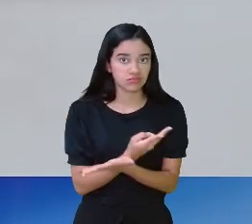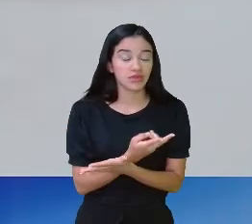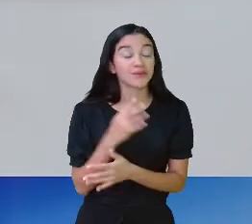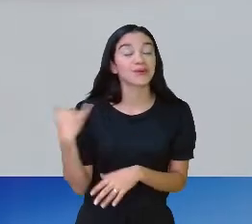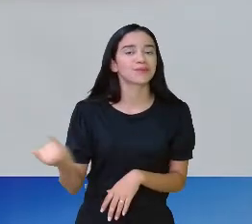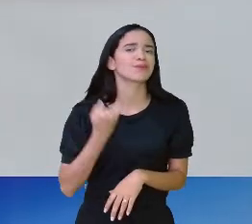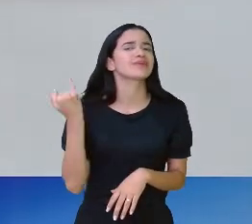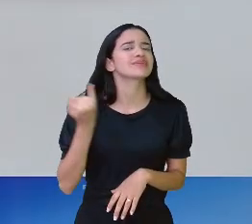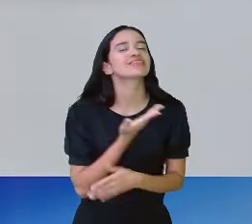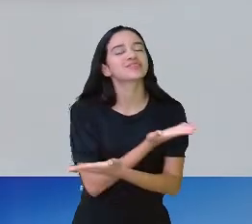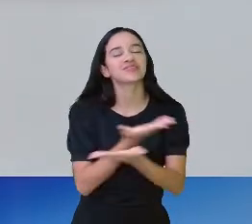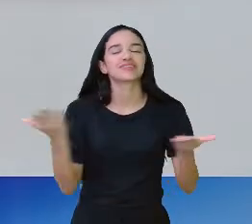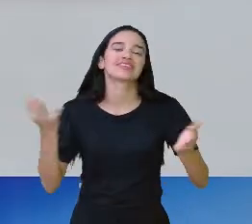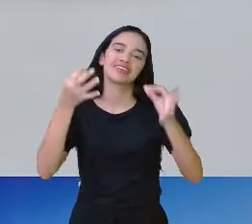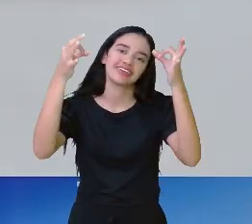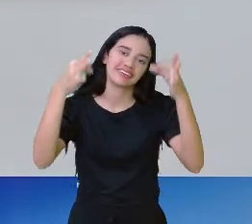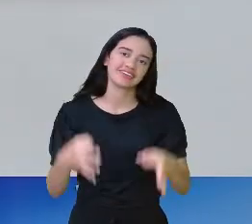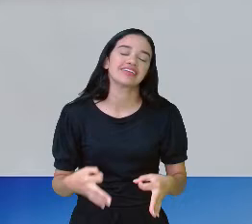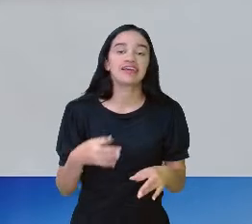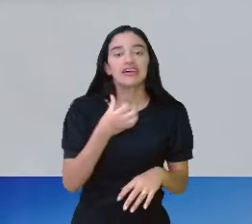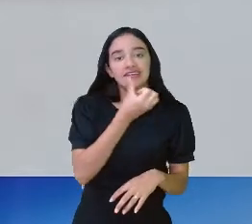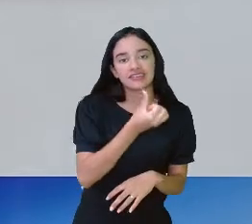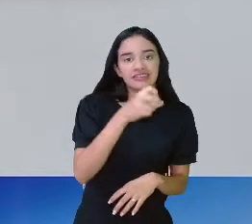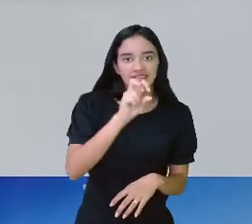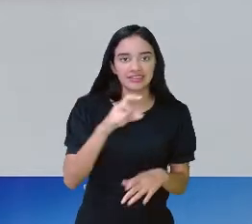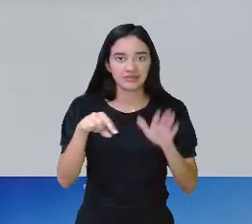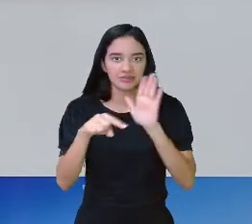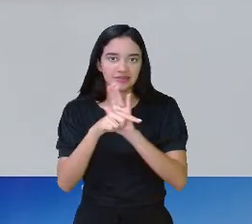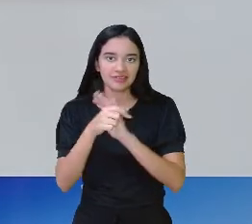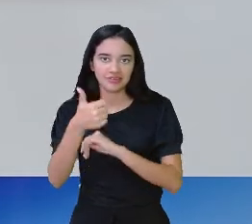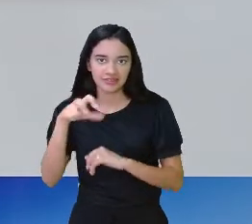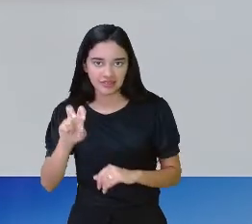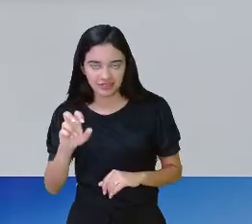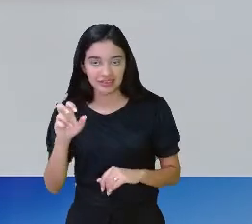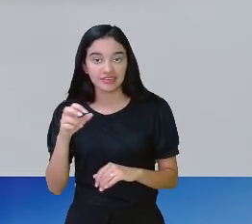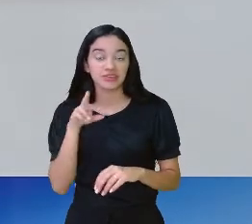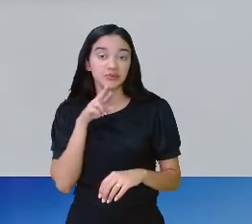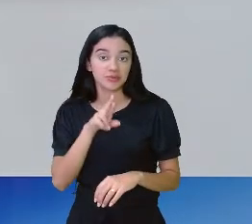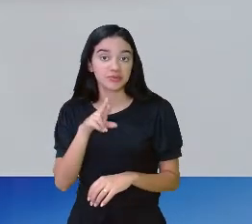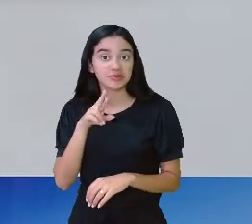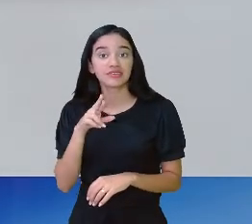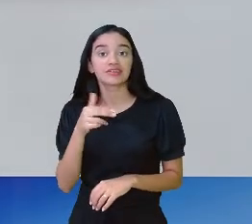vocês acertaram. 65 menos 15 é 50, beleza?